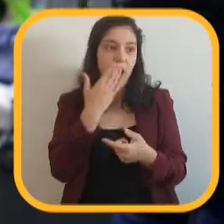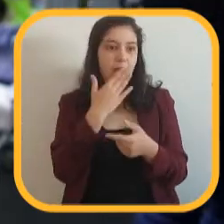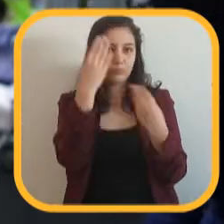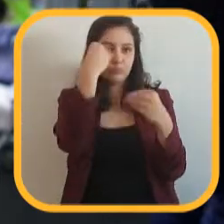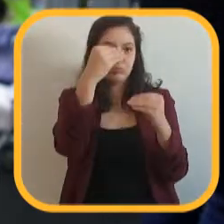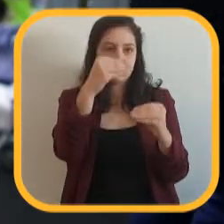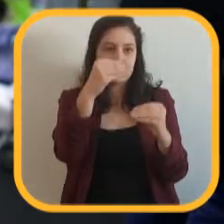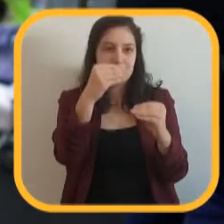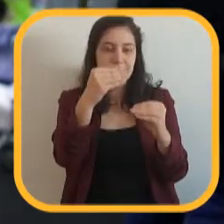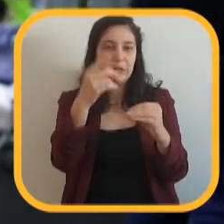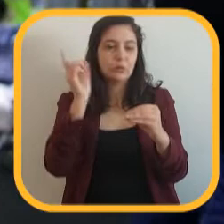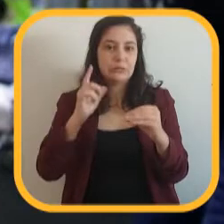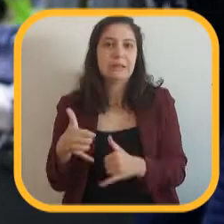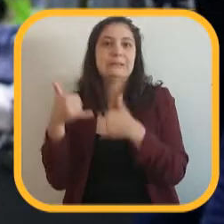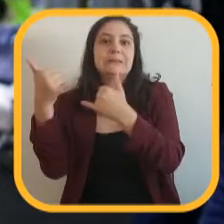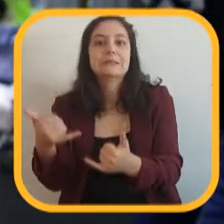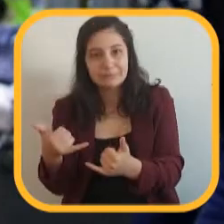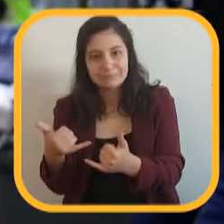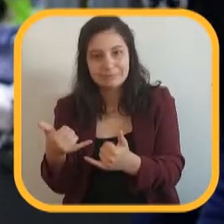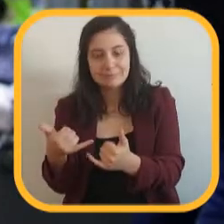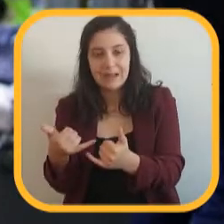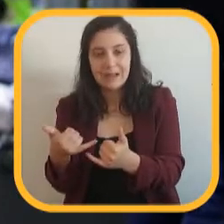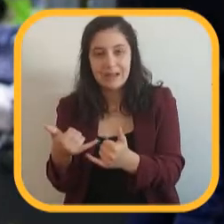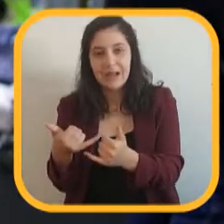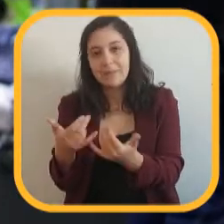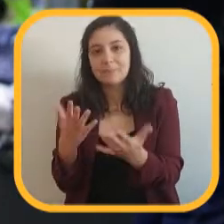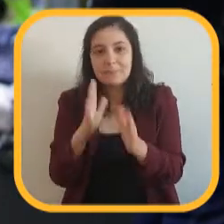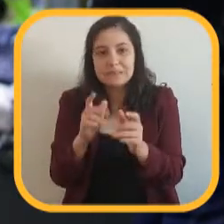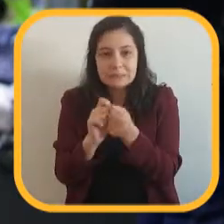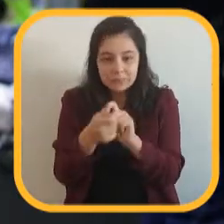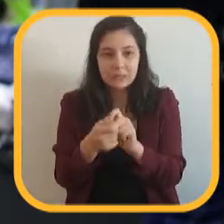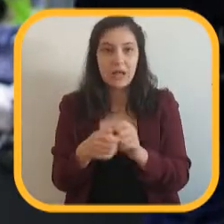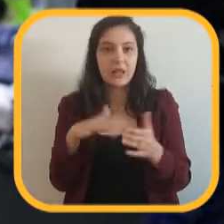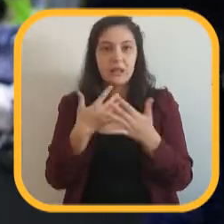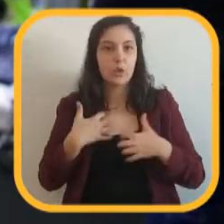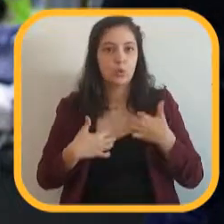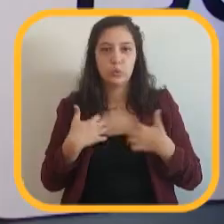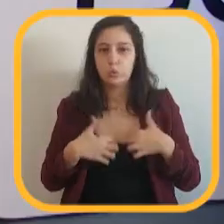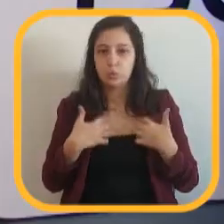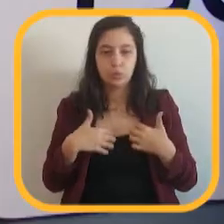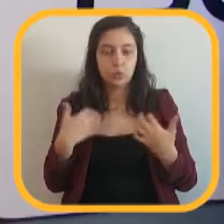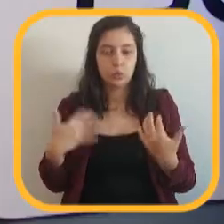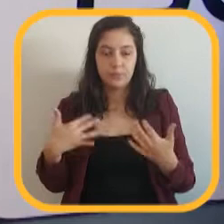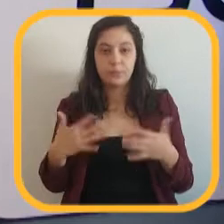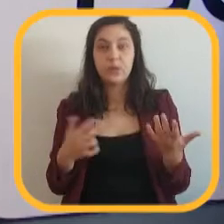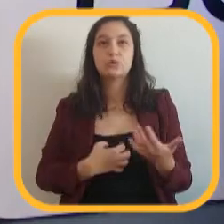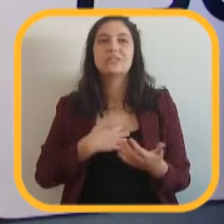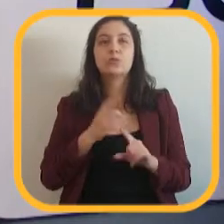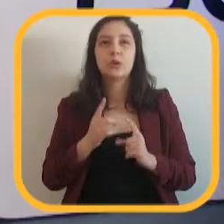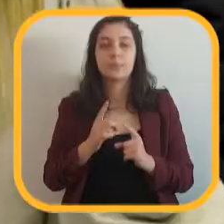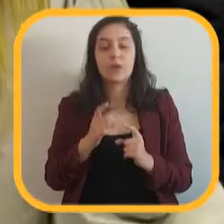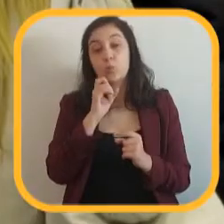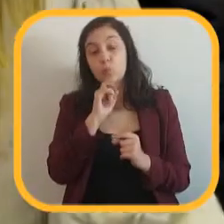a aula está dada e logo no dia a seguir já temos esta. Isto é extremamente estressante. O que eu sinto é